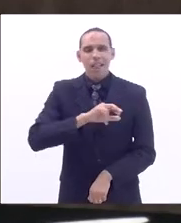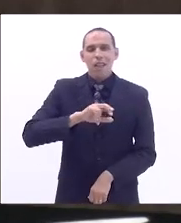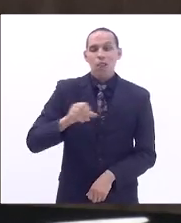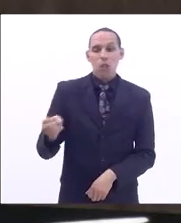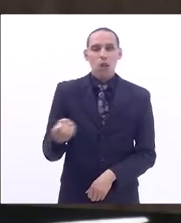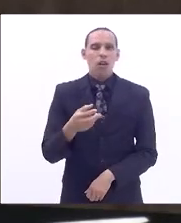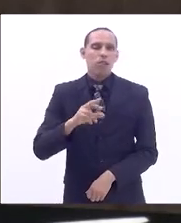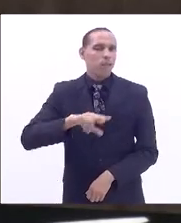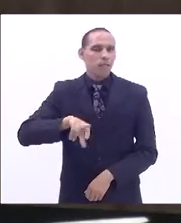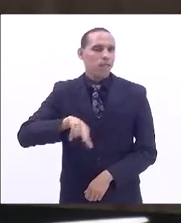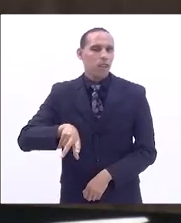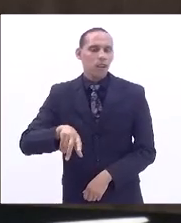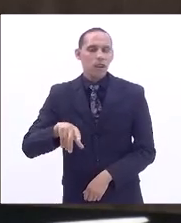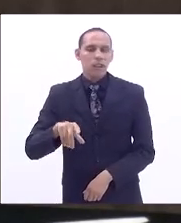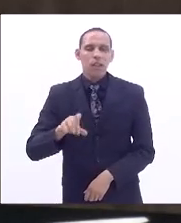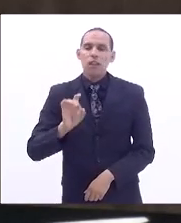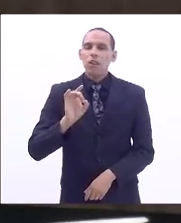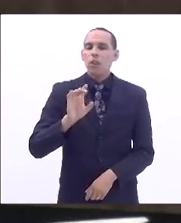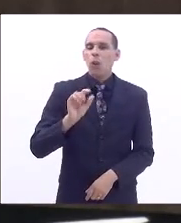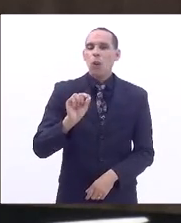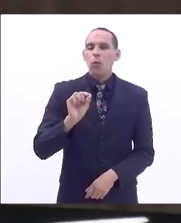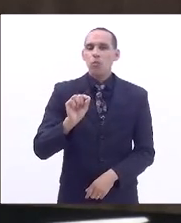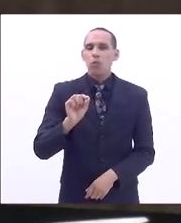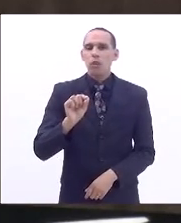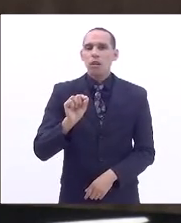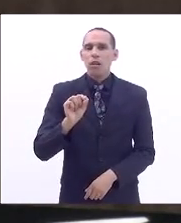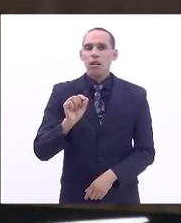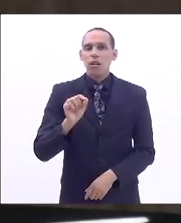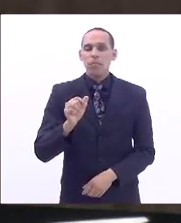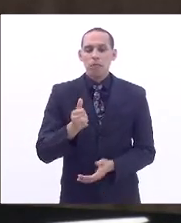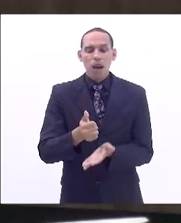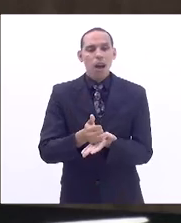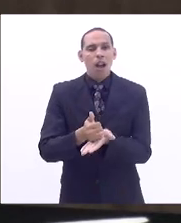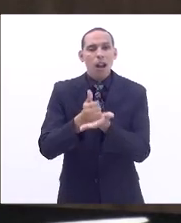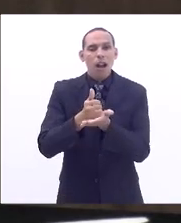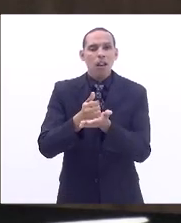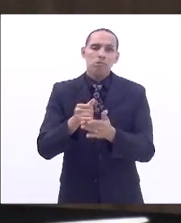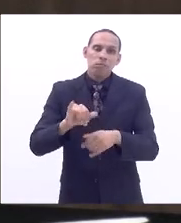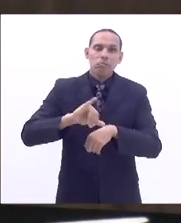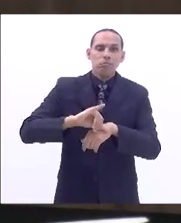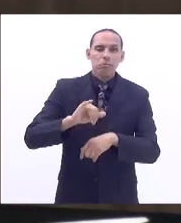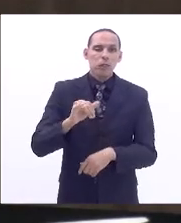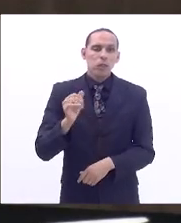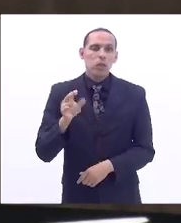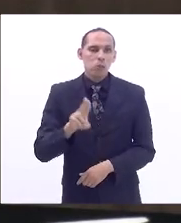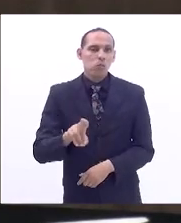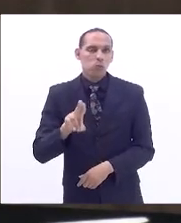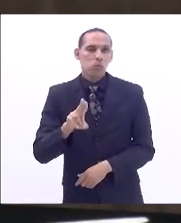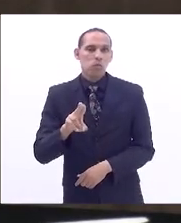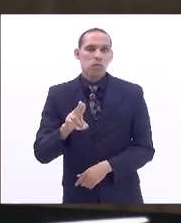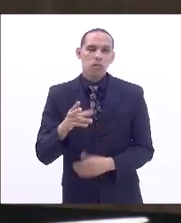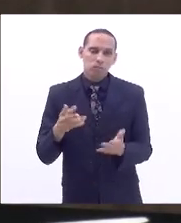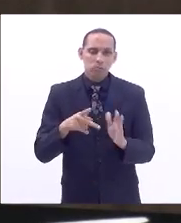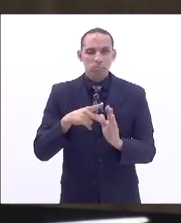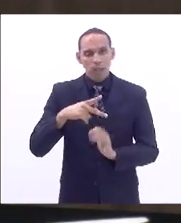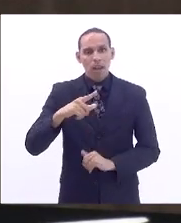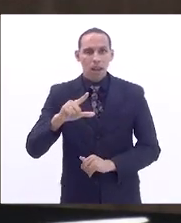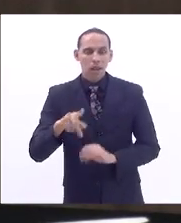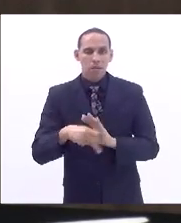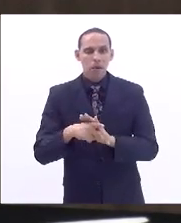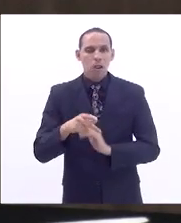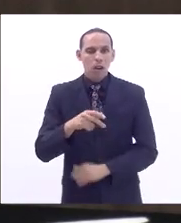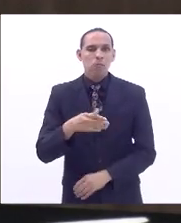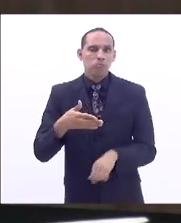está se colocando em cima do que o projeto de lei super importante de vossa excelência do super